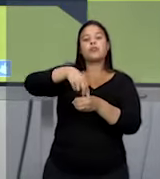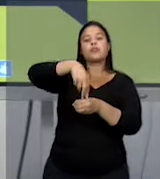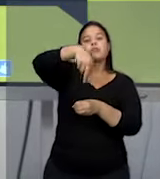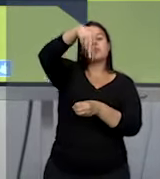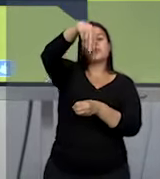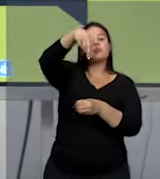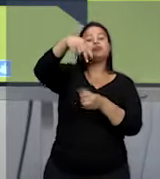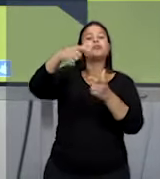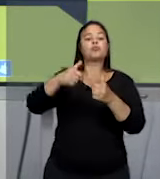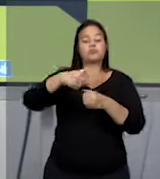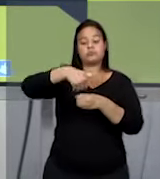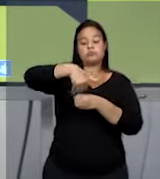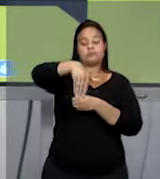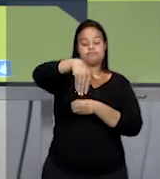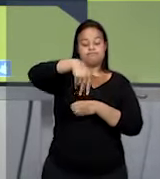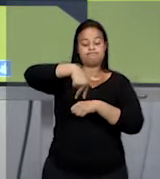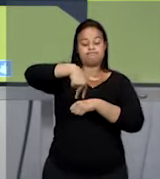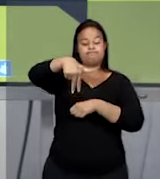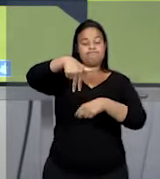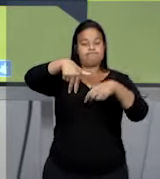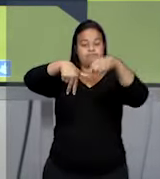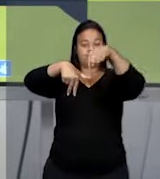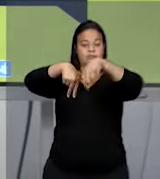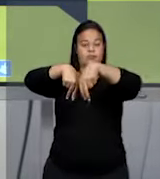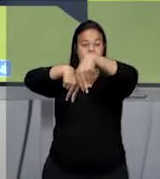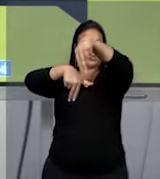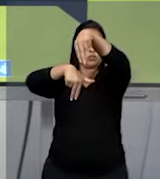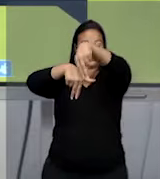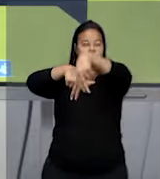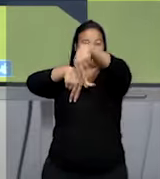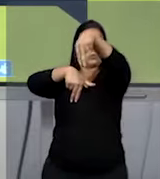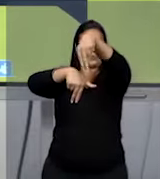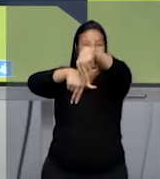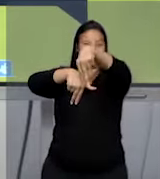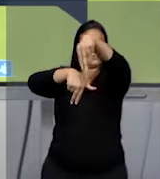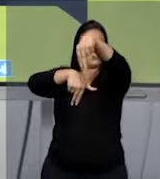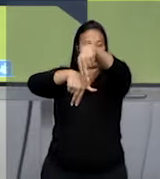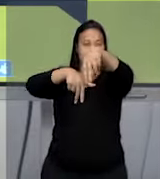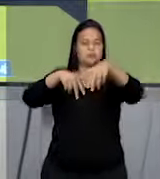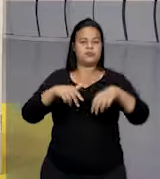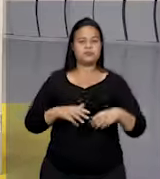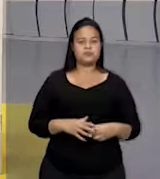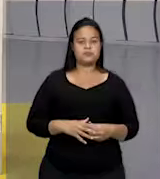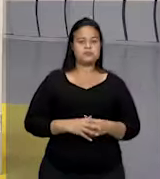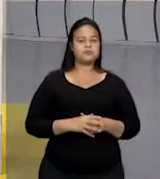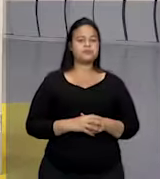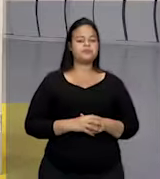que é a sua frente quando você apontou o braço direito para o leste.